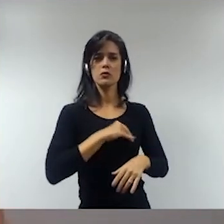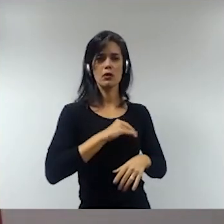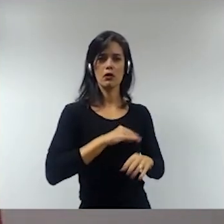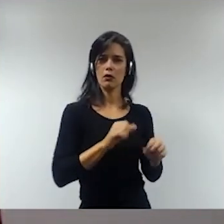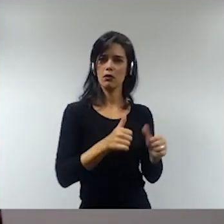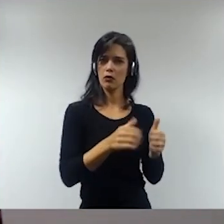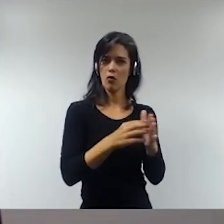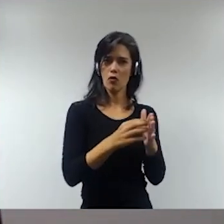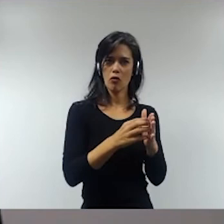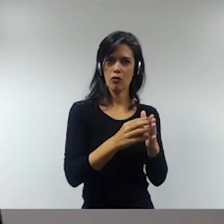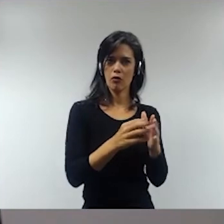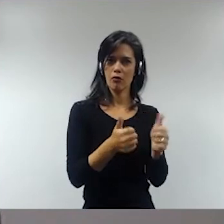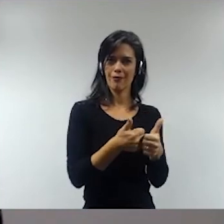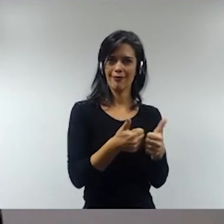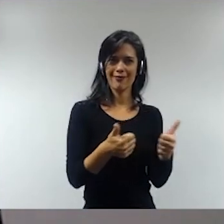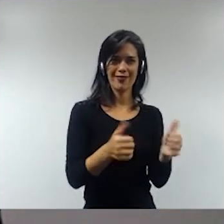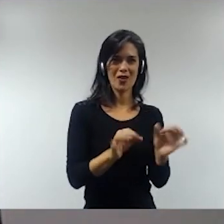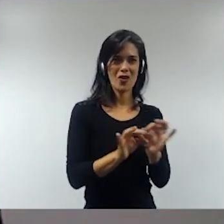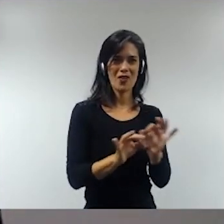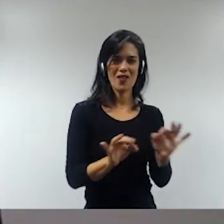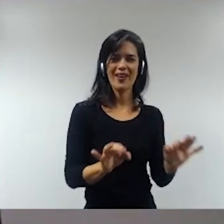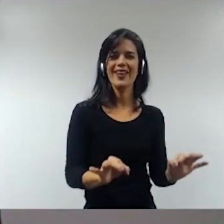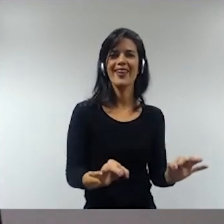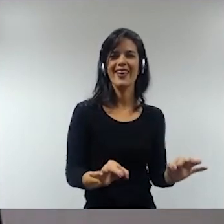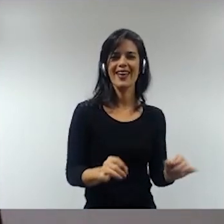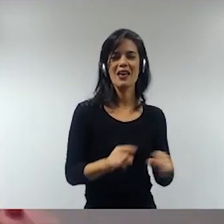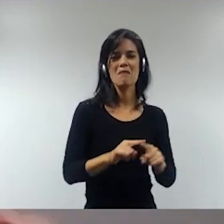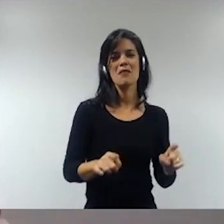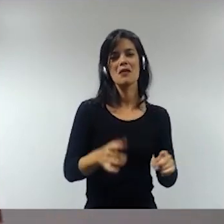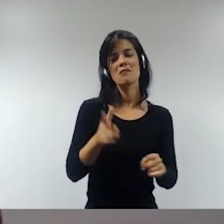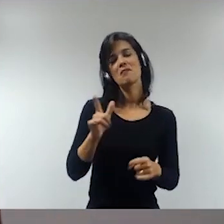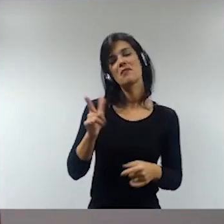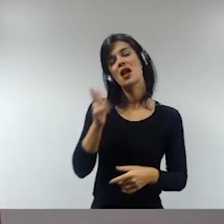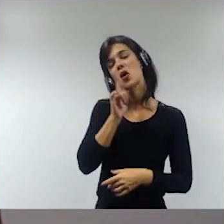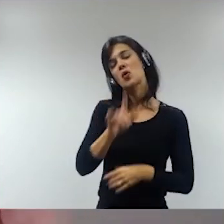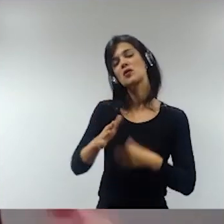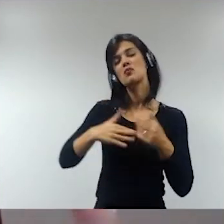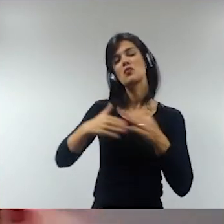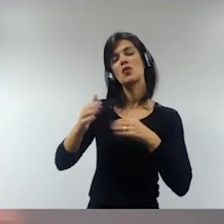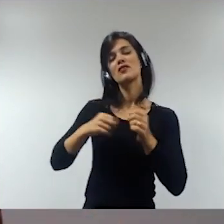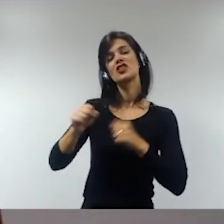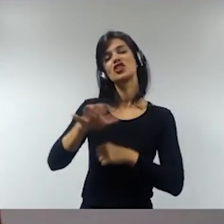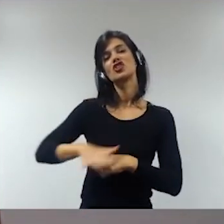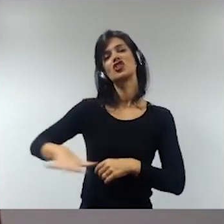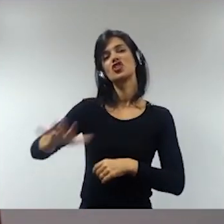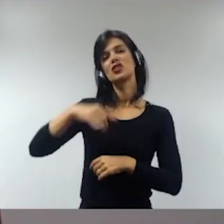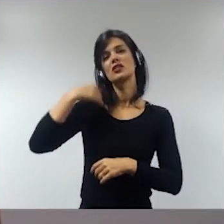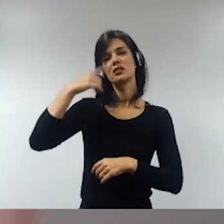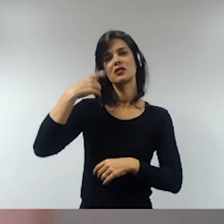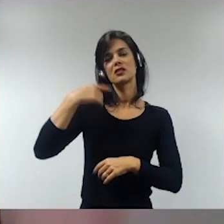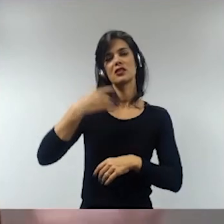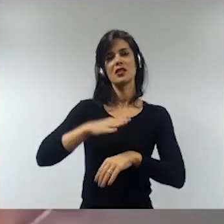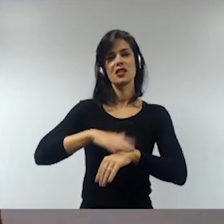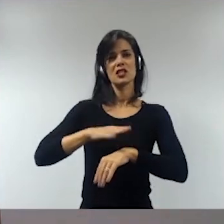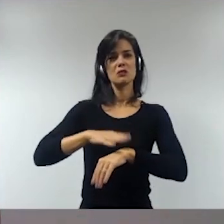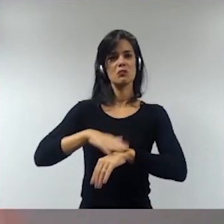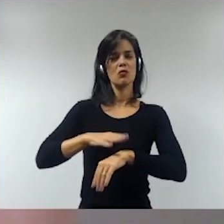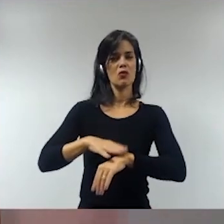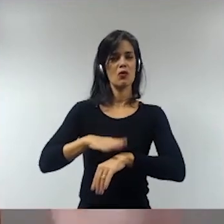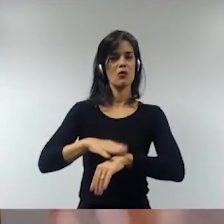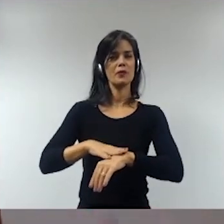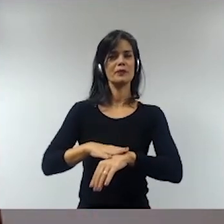para que isso se perpetue na realidade do judiciário, nesse momento, que é um momento, digamos que de campanha,